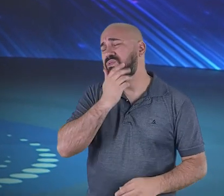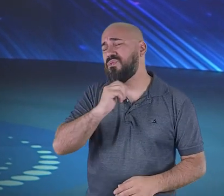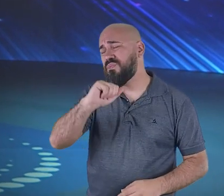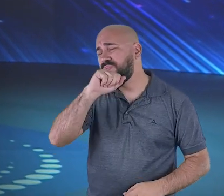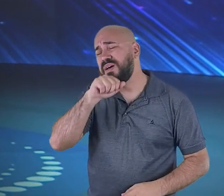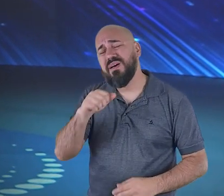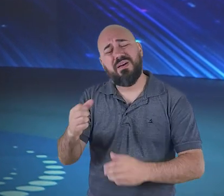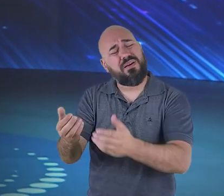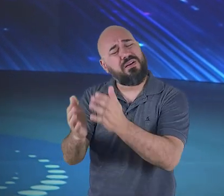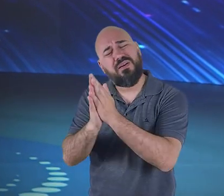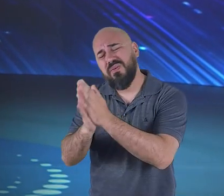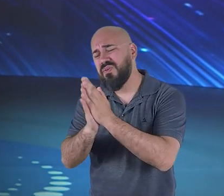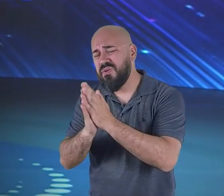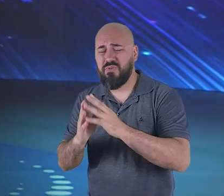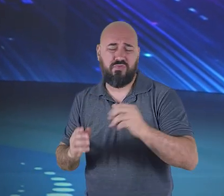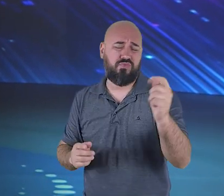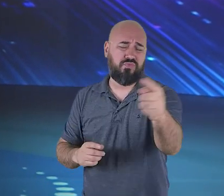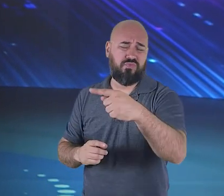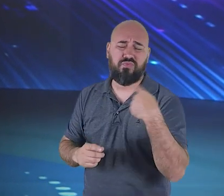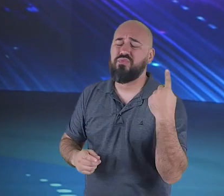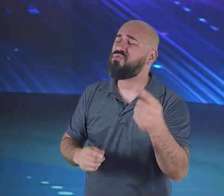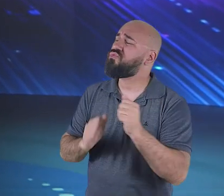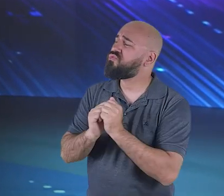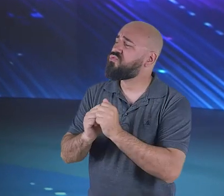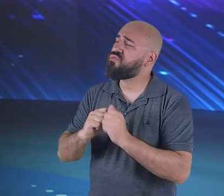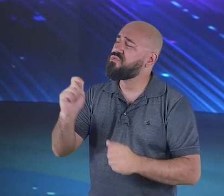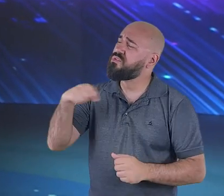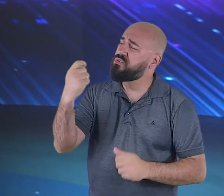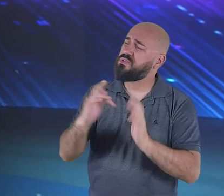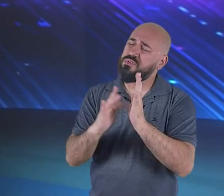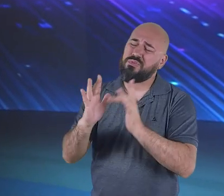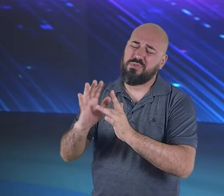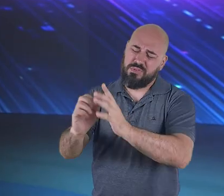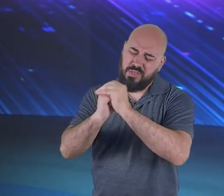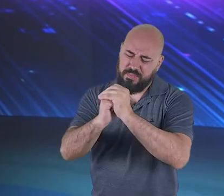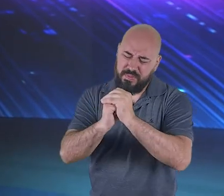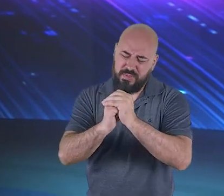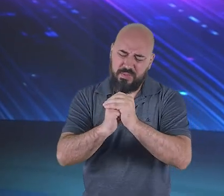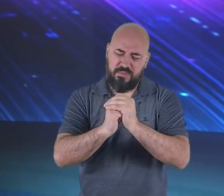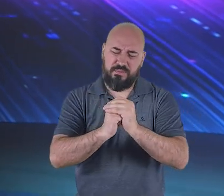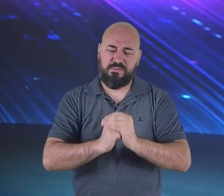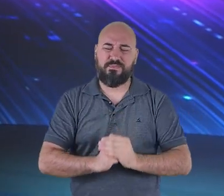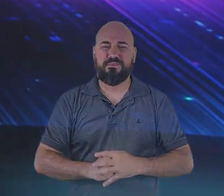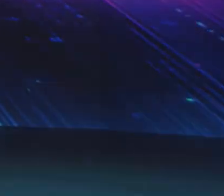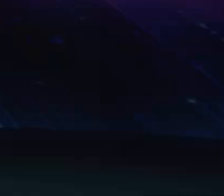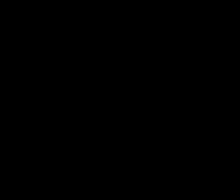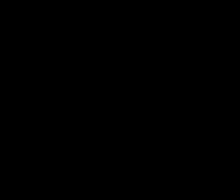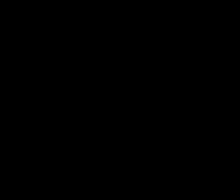cada pessoa nesse momento que está comigo na Arena do Futuro, em nome de Jesus. Amém.